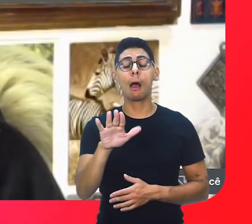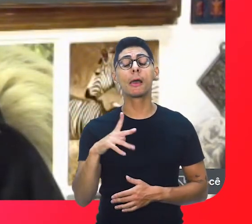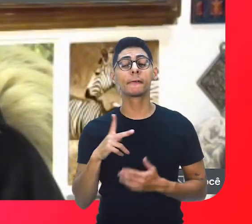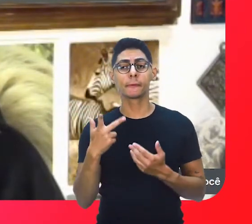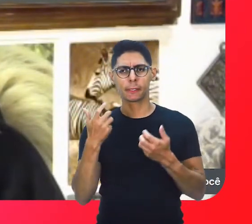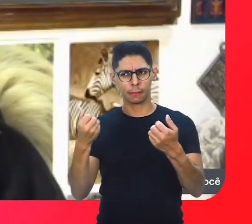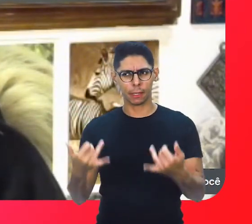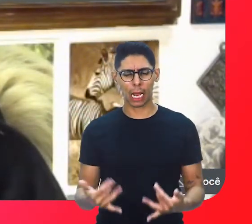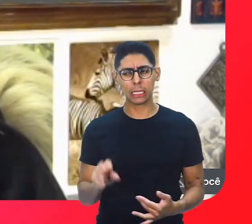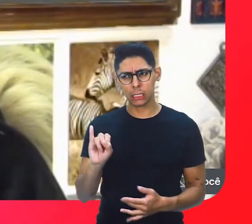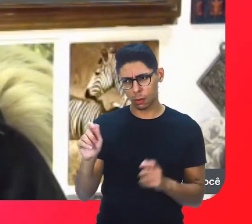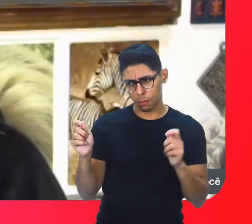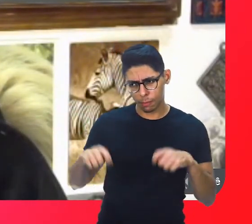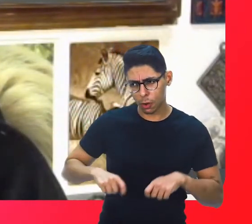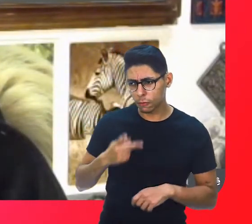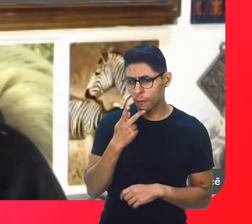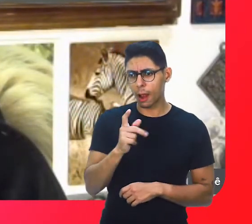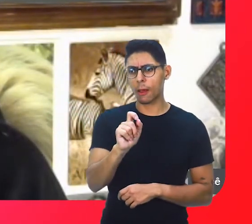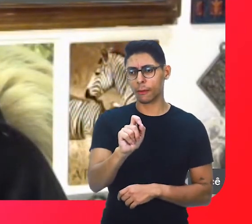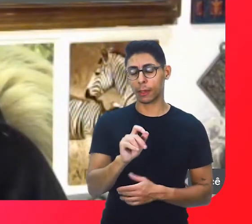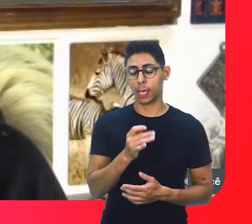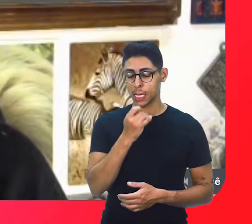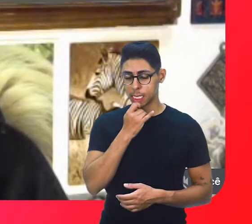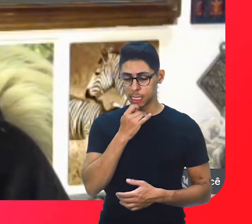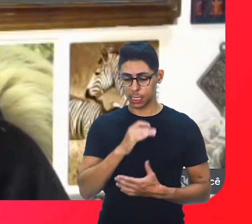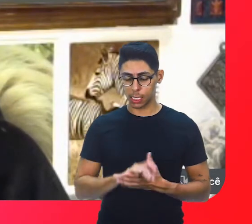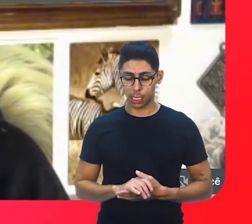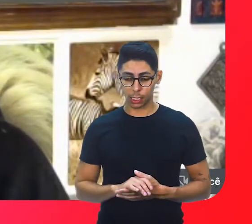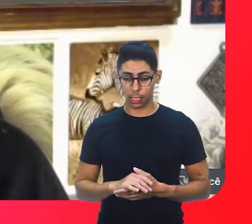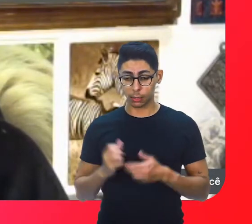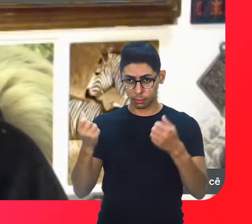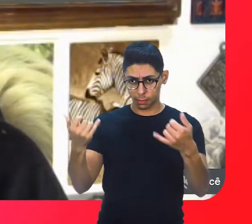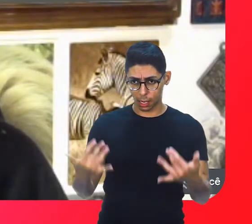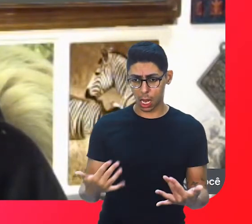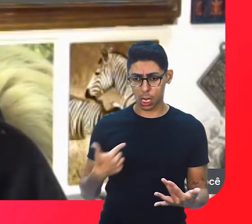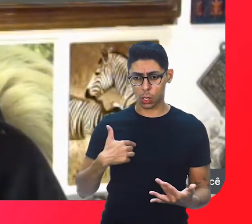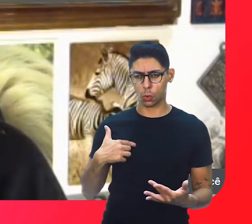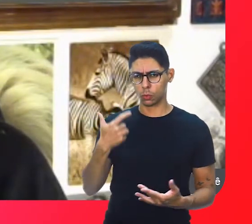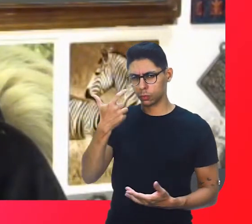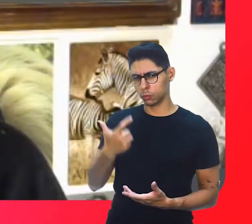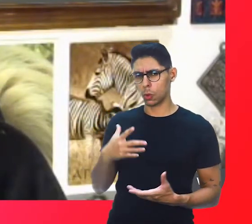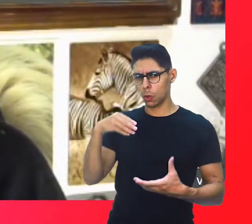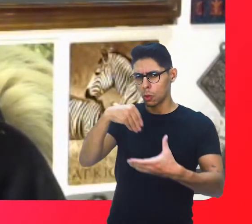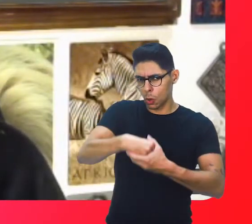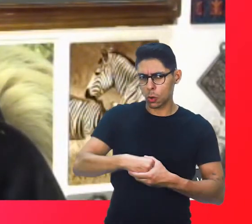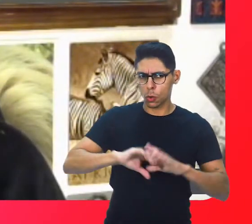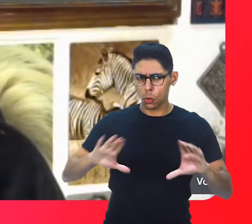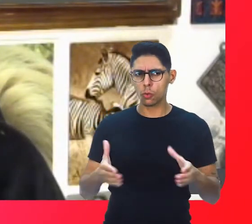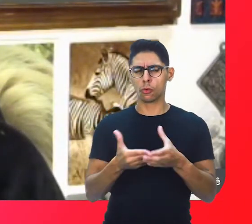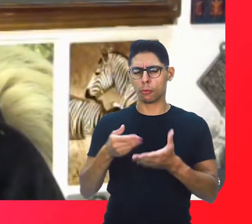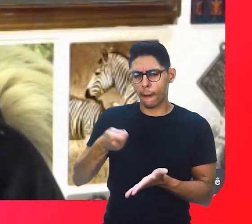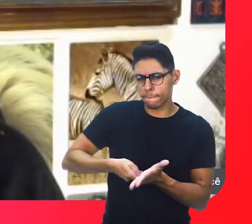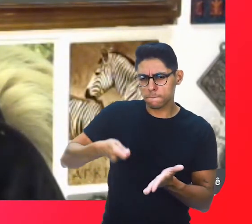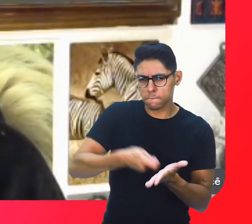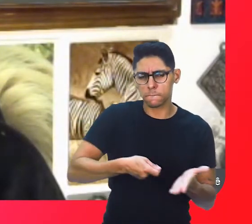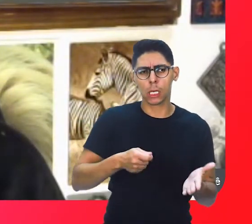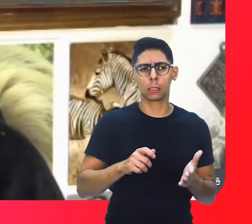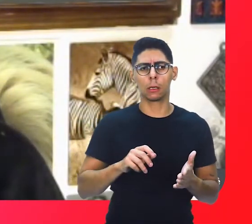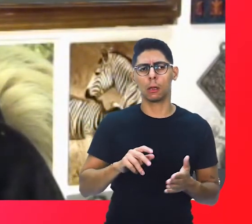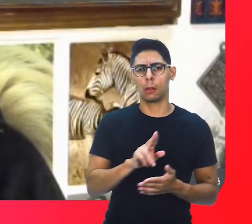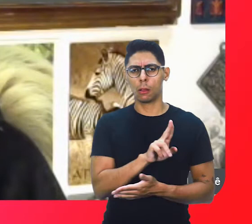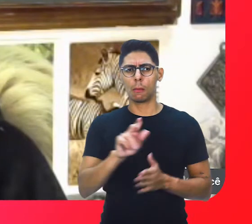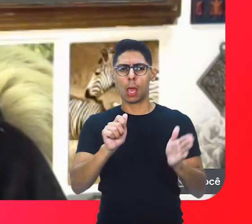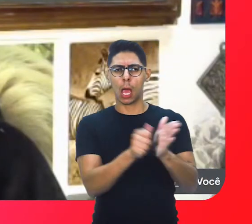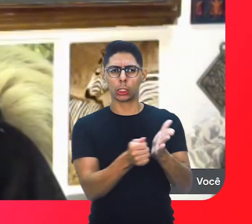se você me permite, que eu faço parte de um grupo muito atuante que chama Agenda 227,